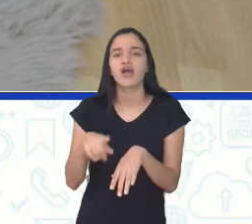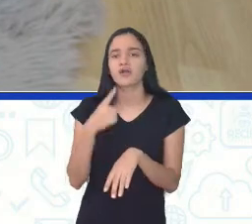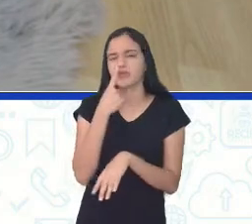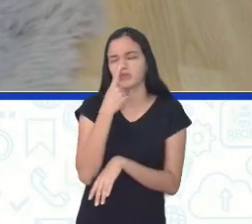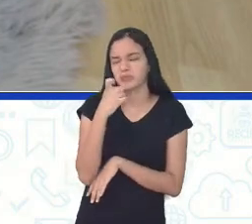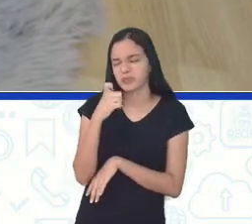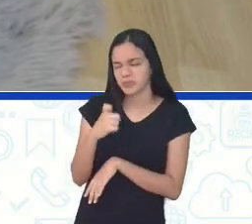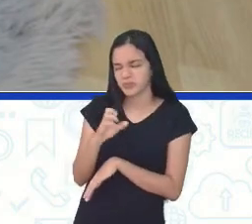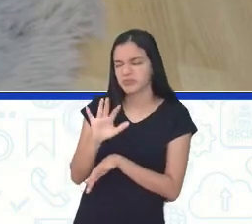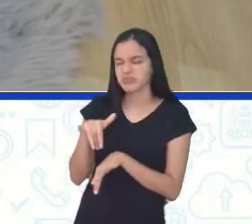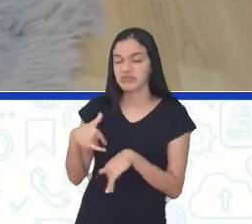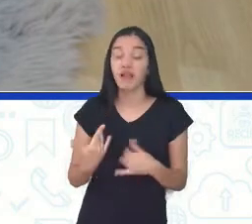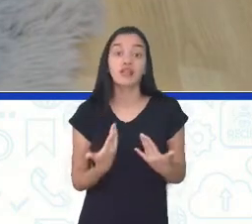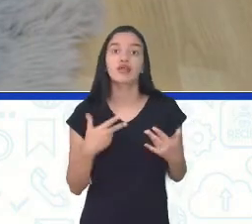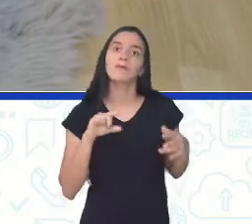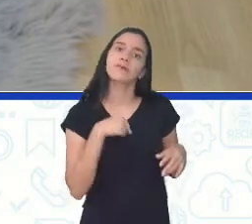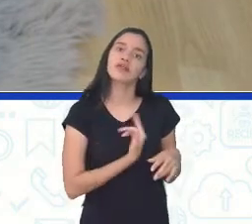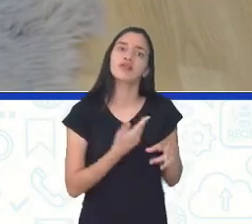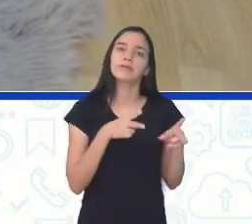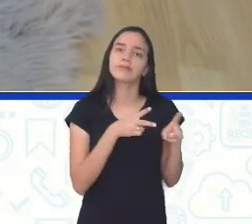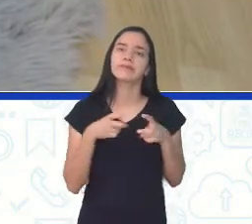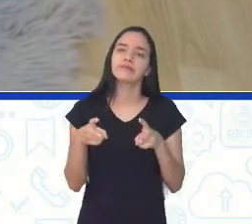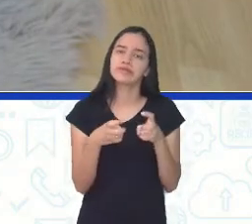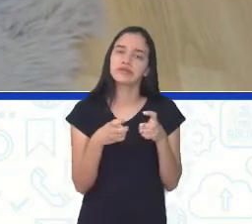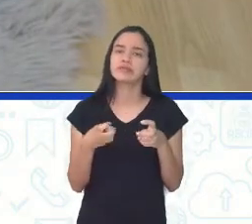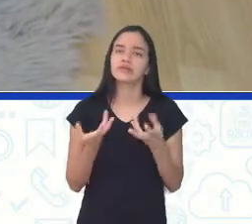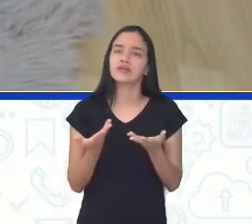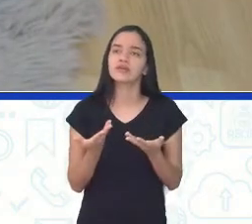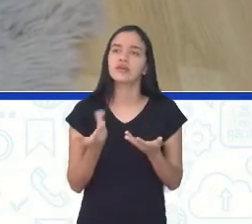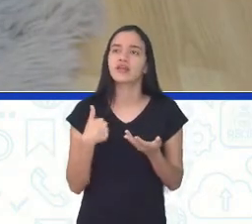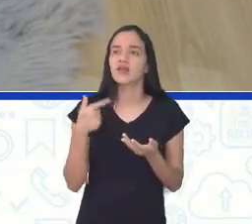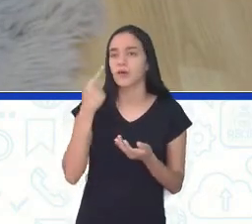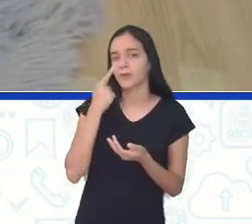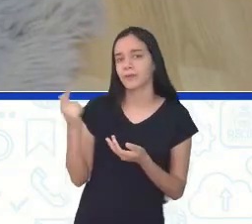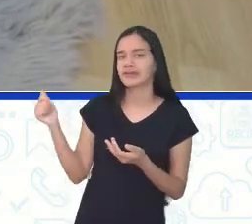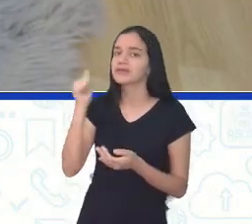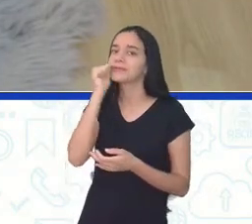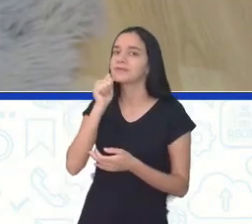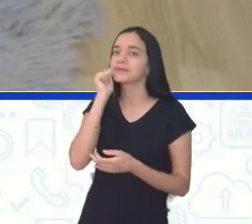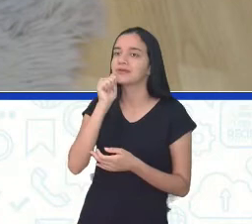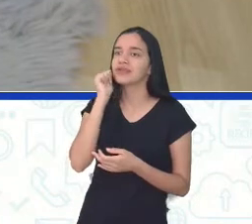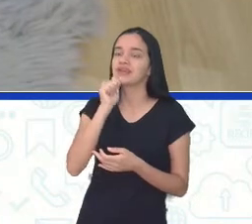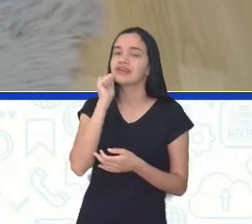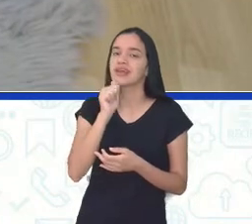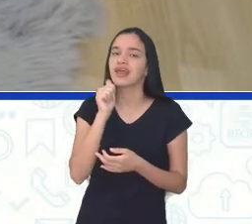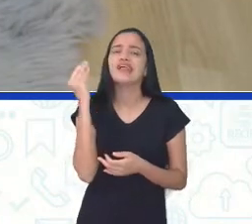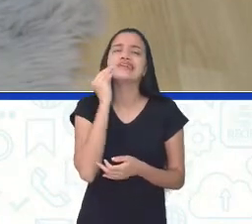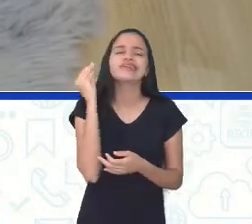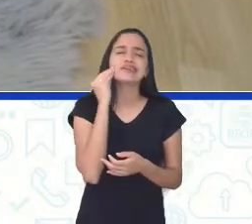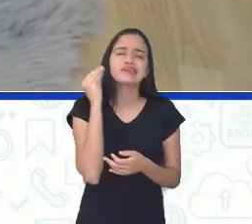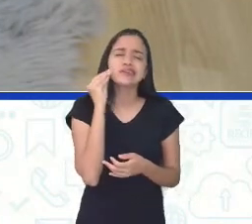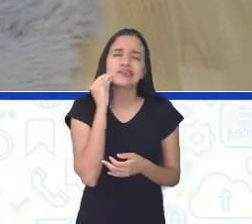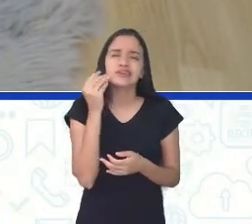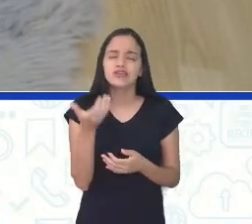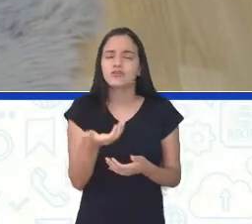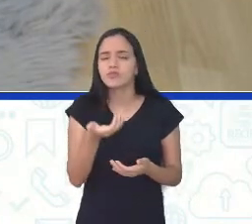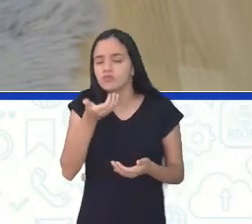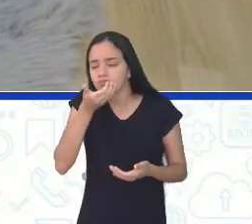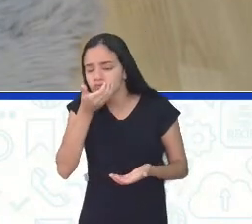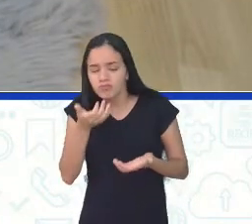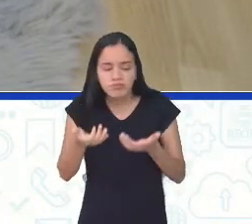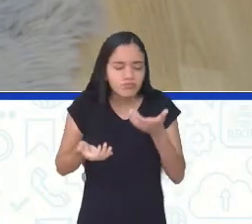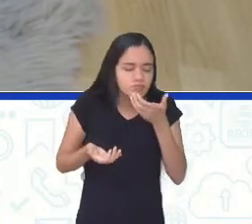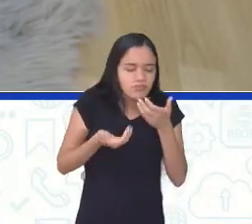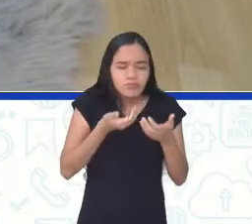desagradável. A gente, para perceber, será que a gente está como essa senhora aí, provando várias vezes e tentando várias vezes aproximar?